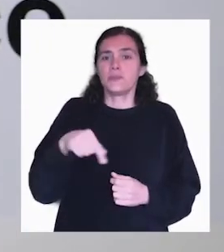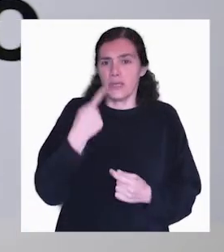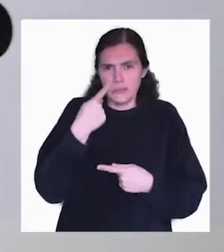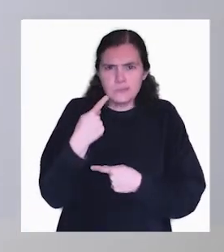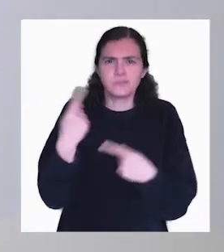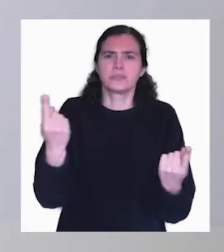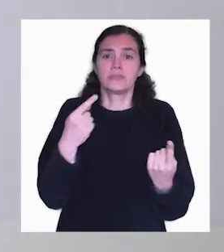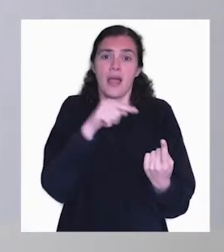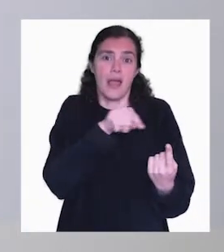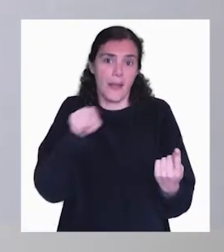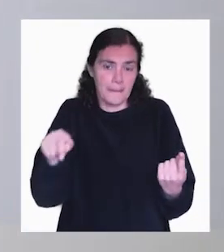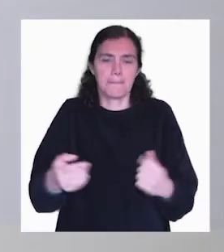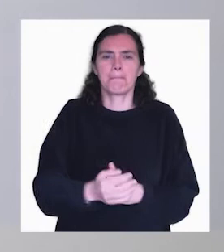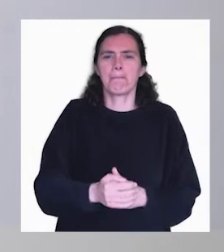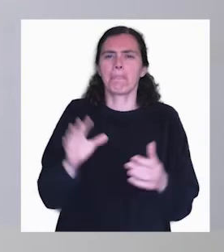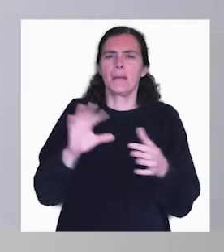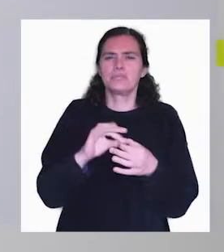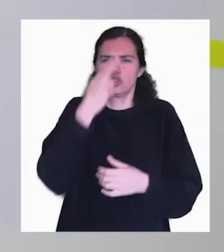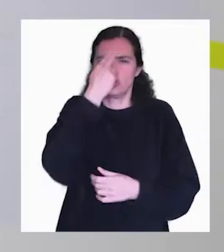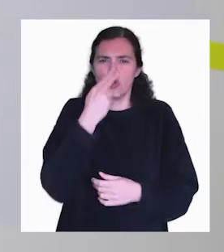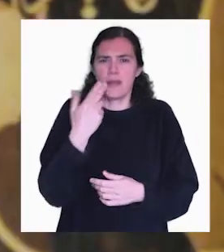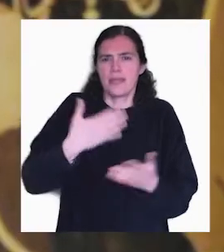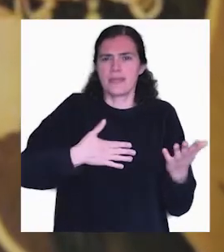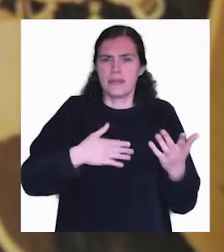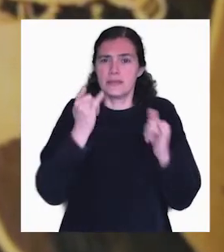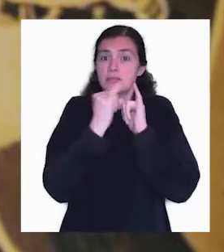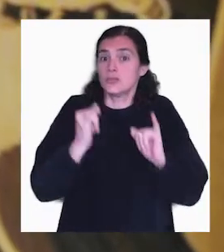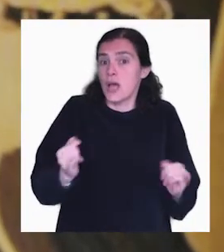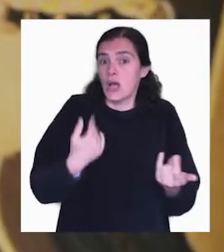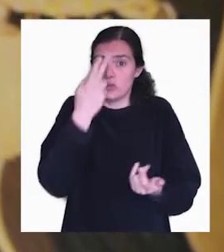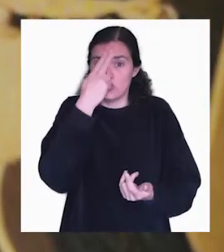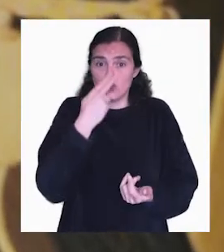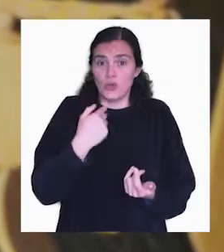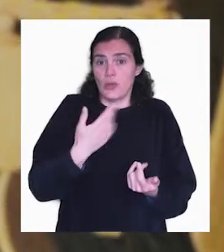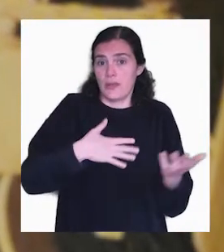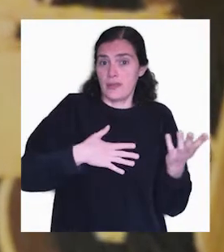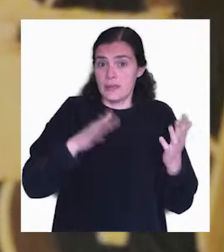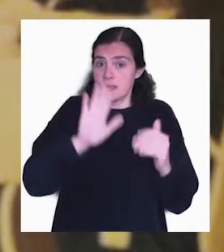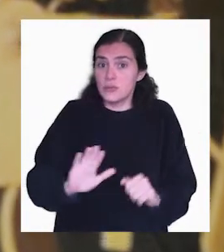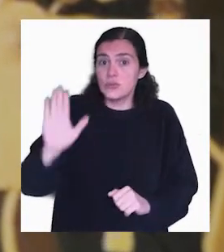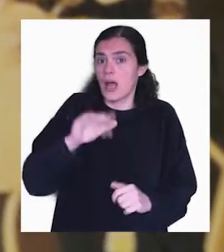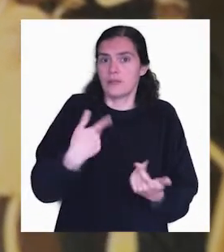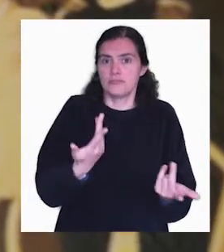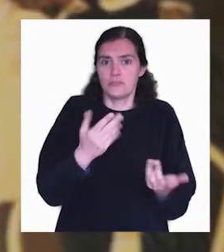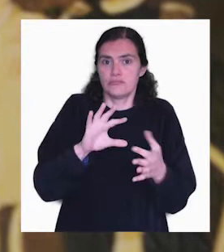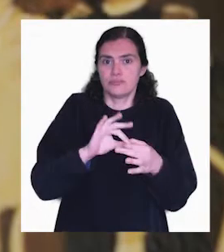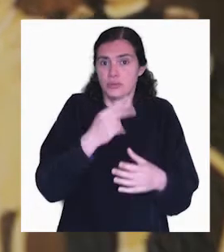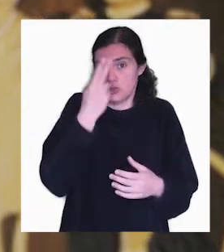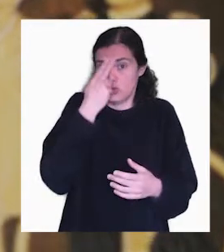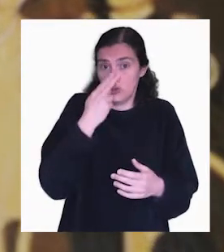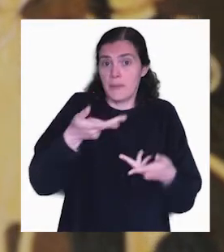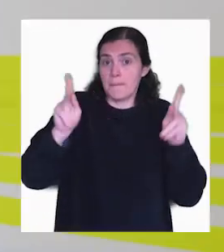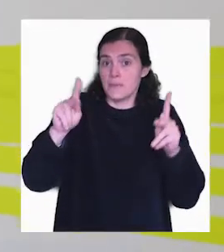explanam, seja da história da dança internacional, seja da história da dança nacional, seja da história da pedagogia da dança